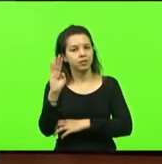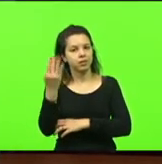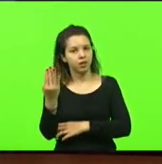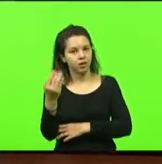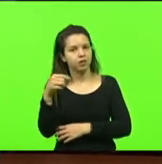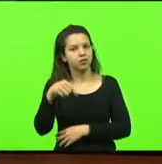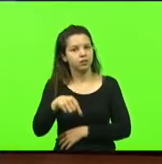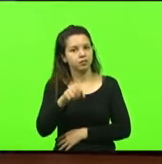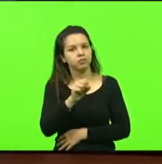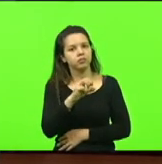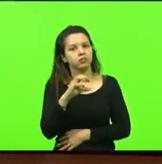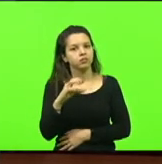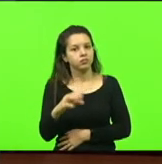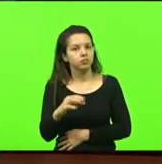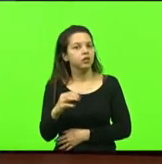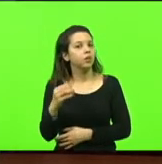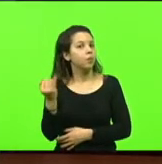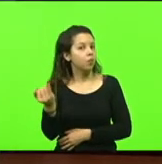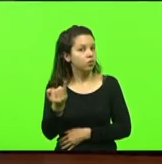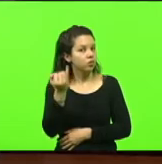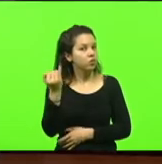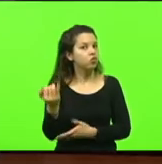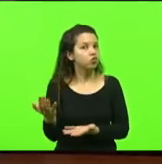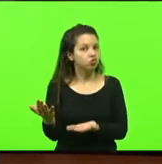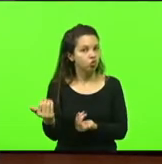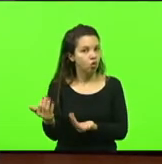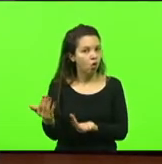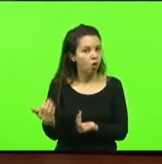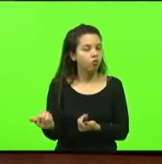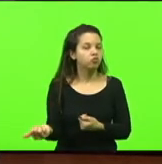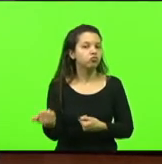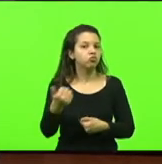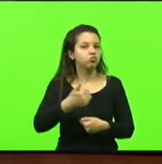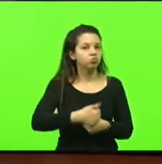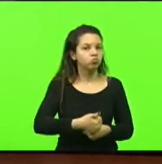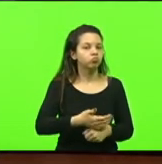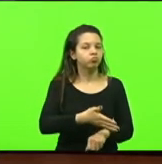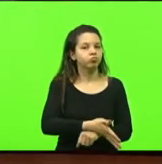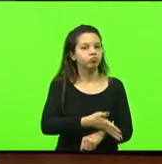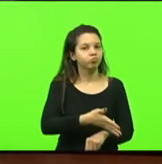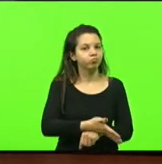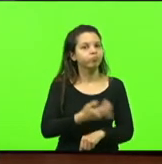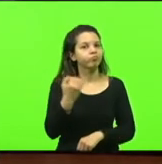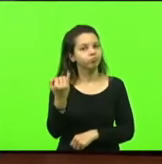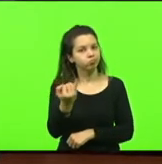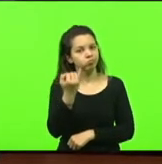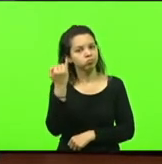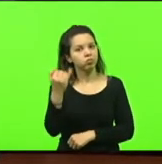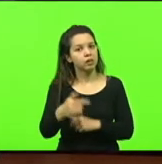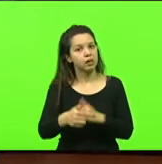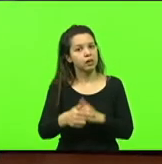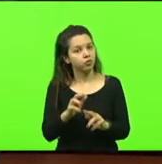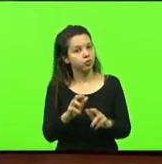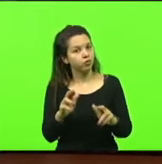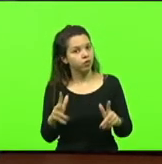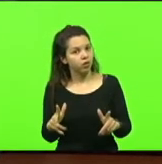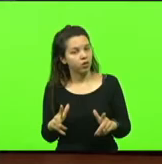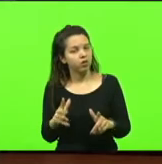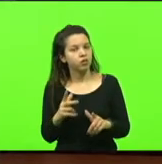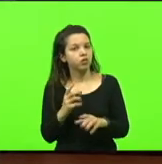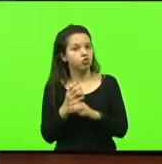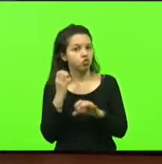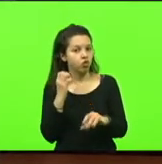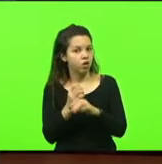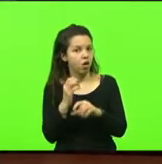muito importante, essa juventude assumindo esse papel de protagonista. E aí, fazendo um trabalho diferenciado, ele é engenheiro, nos ajudou